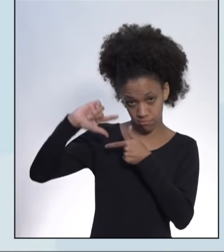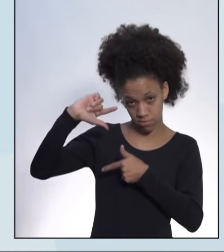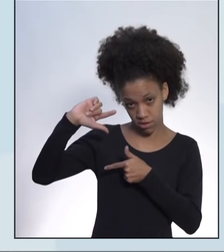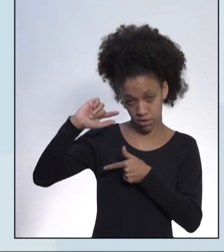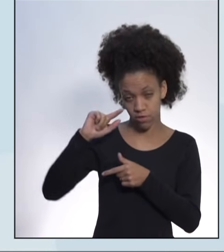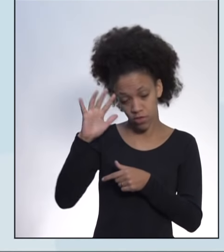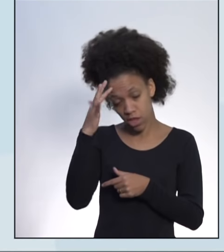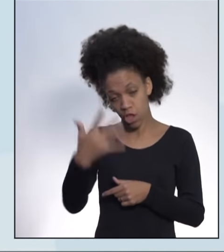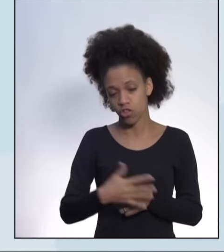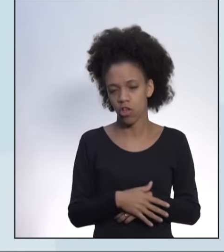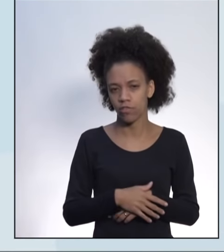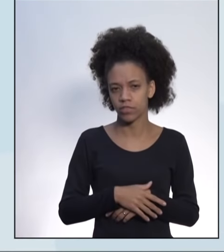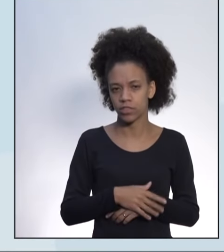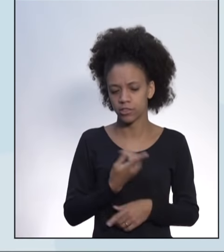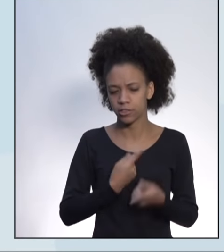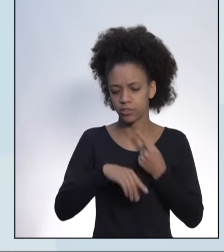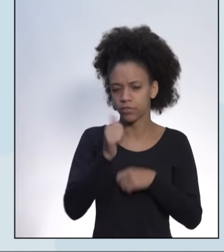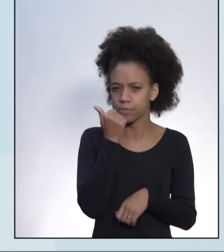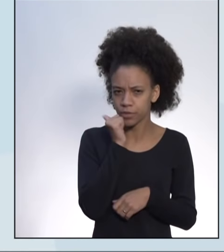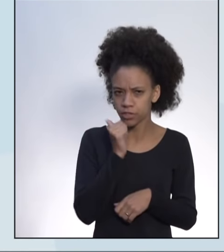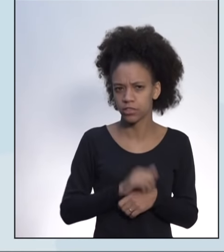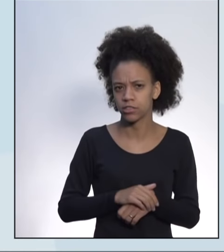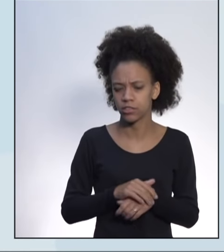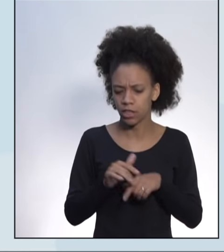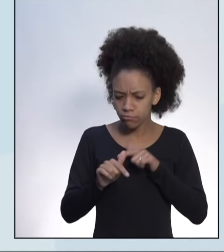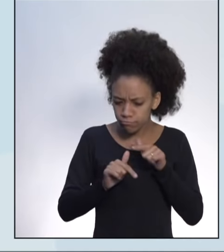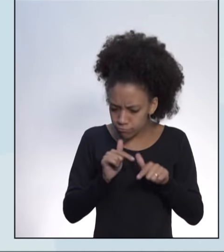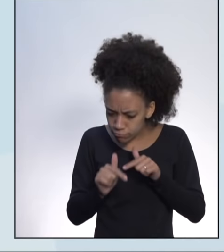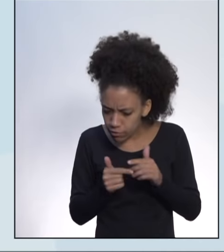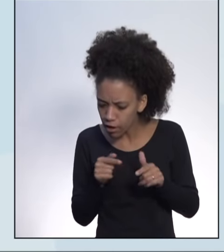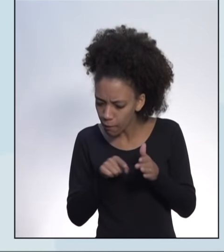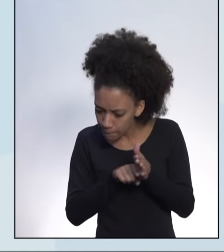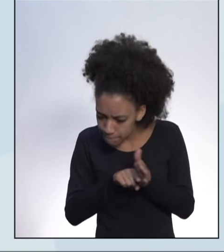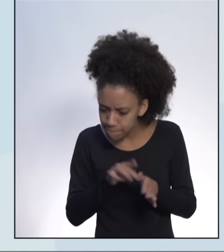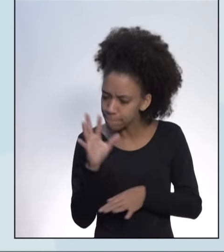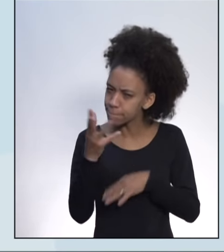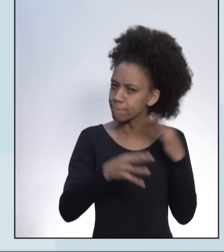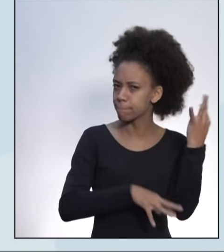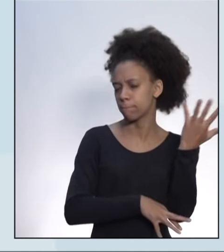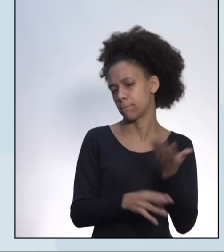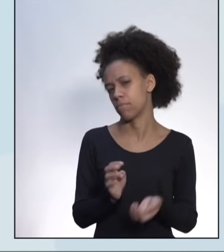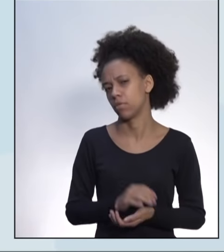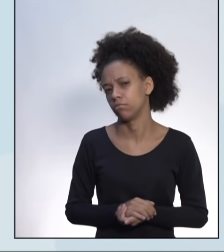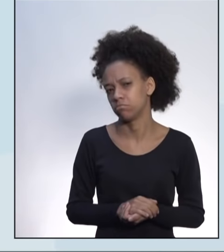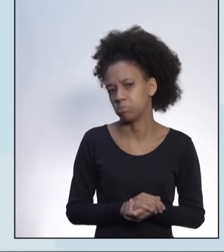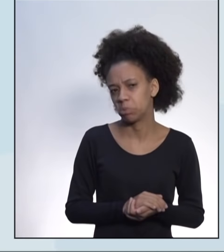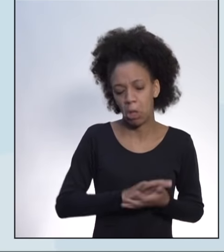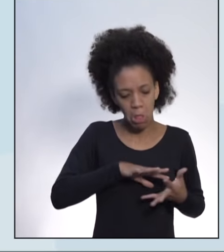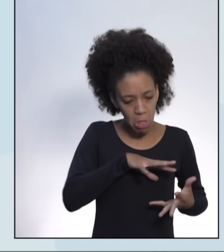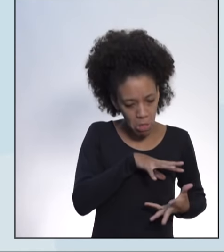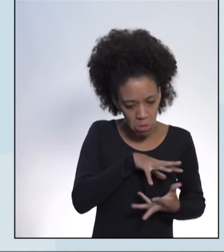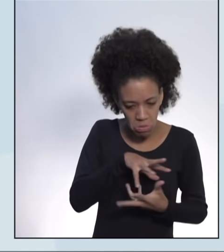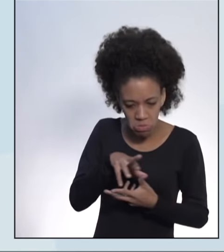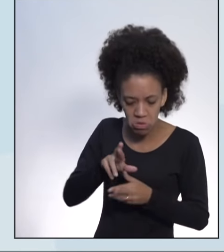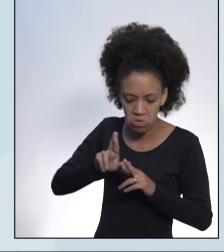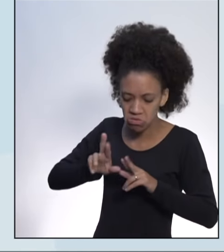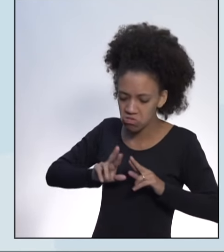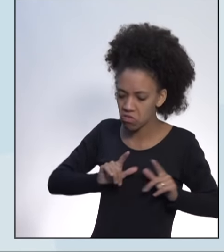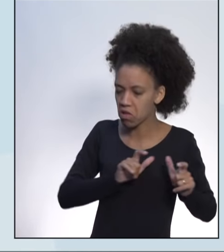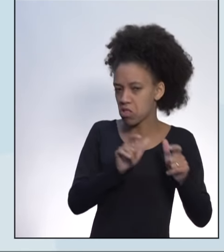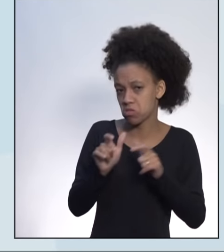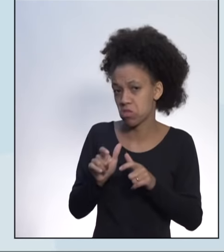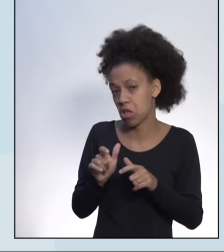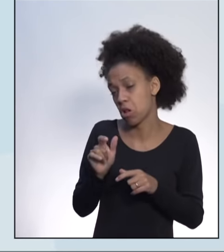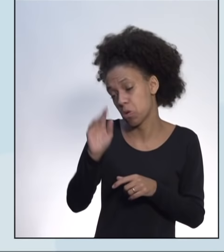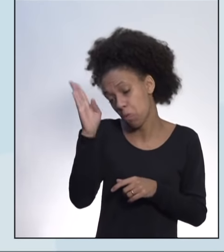decidir ser um ecologista você pode trabalhar no mundo inteiro em diferentes partes do brasil também se você decidir ficar no